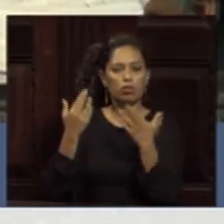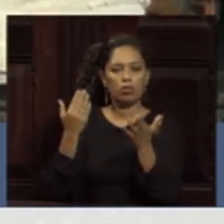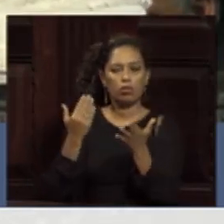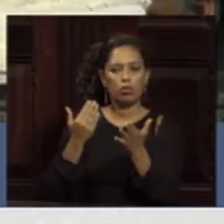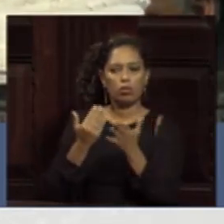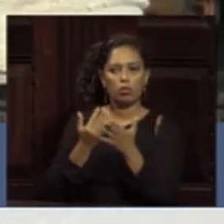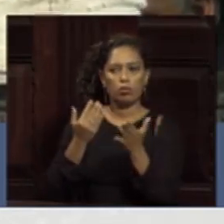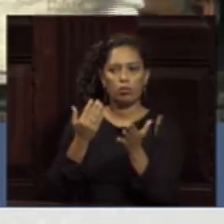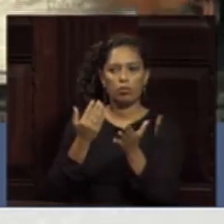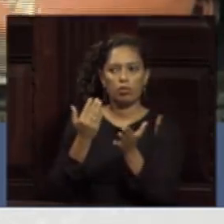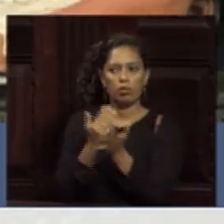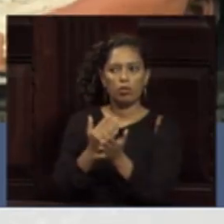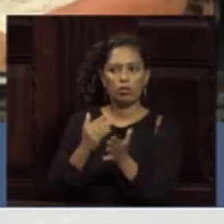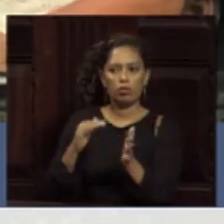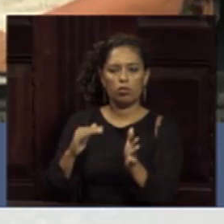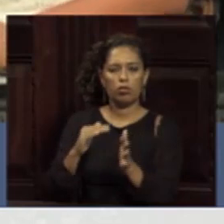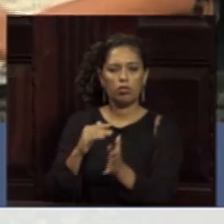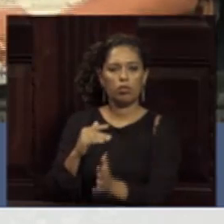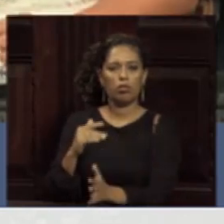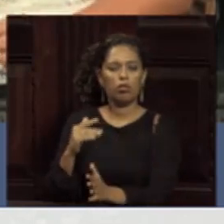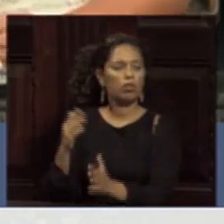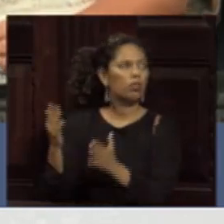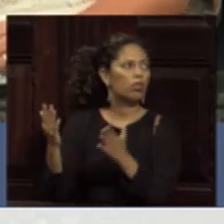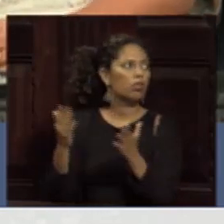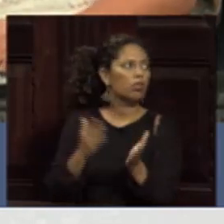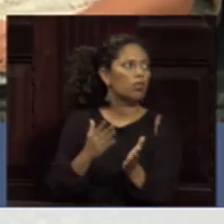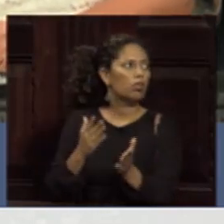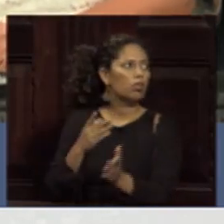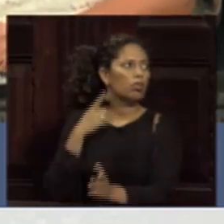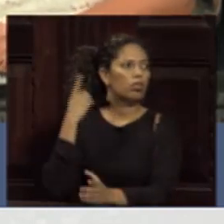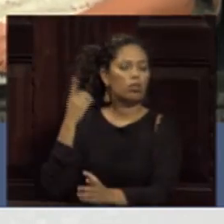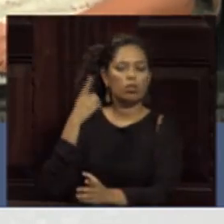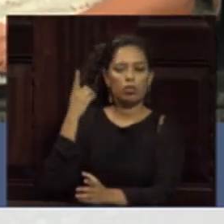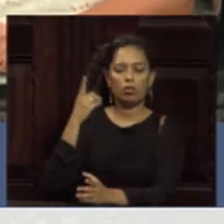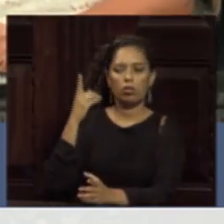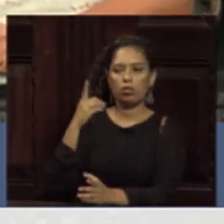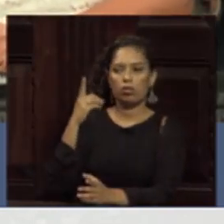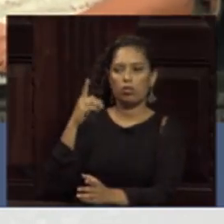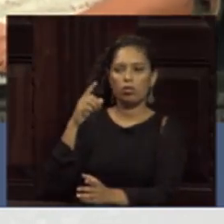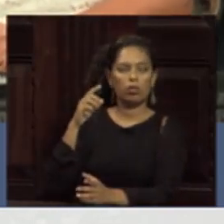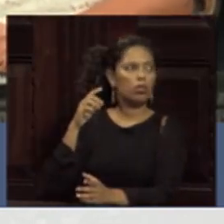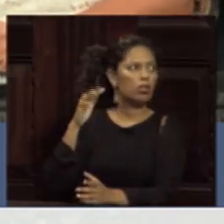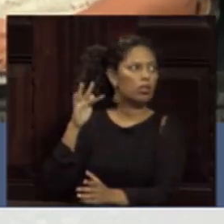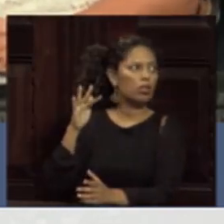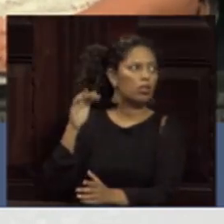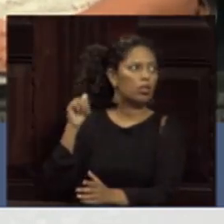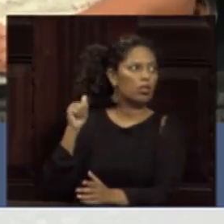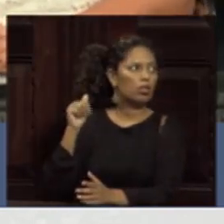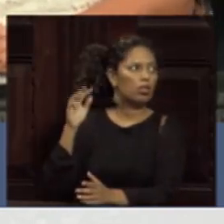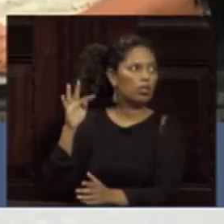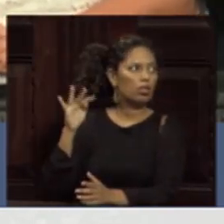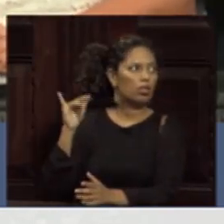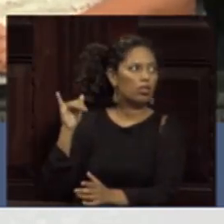deputada Lucinha para que assuma a direção dos trabalhos. Lucinha não, Fatinha.